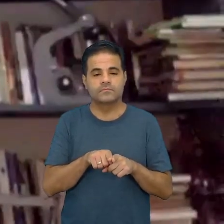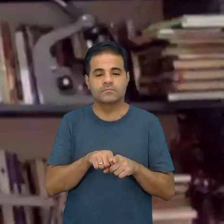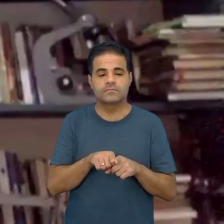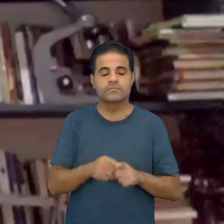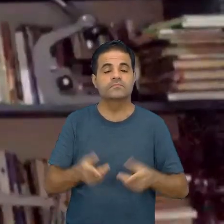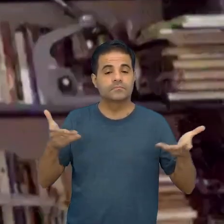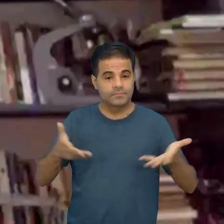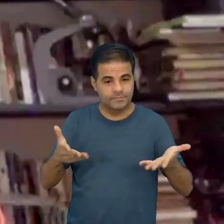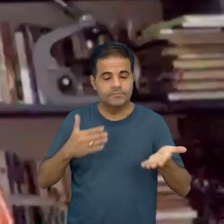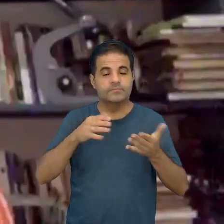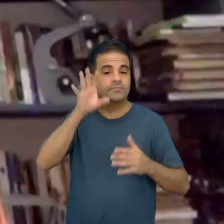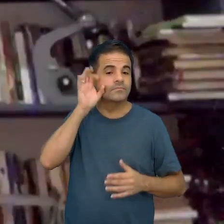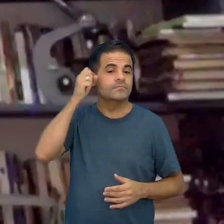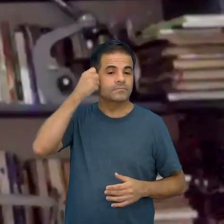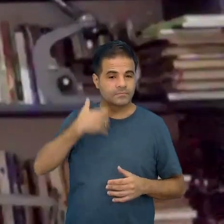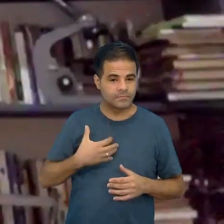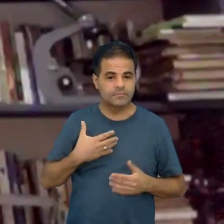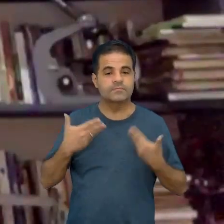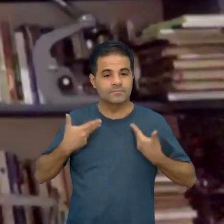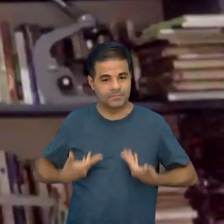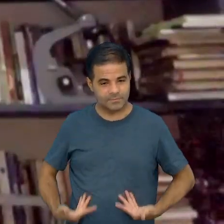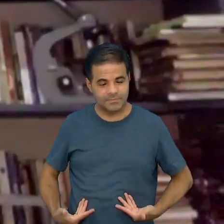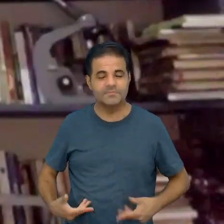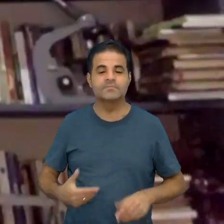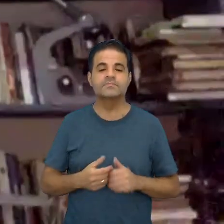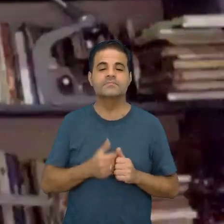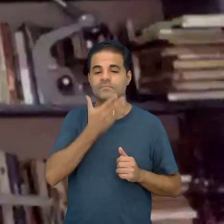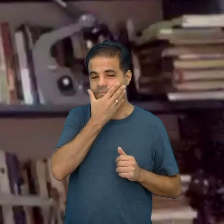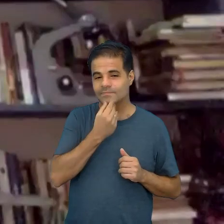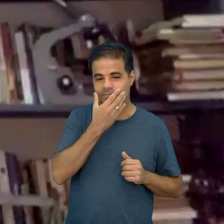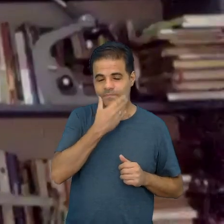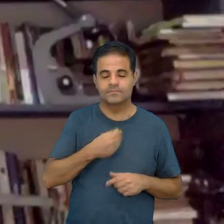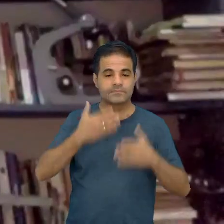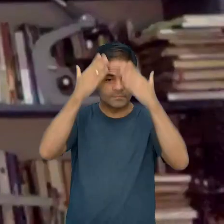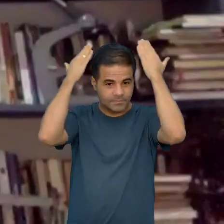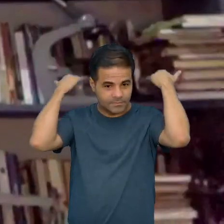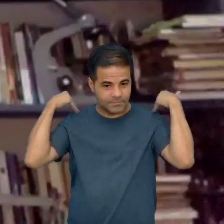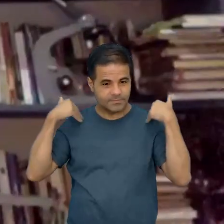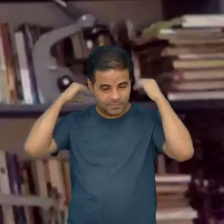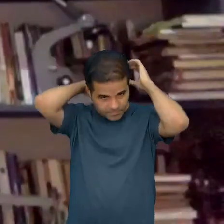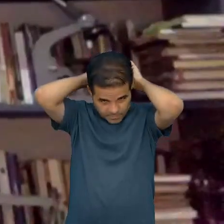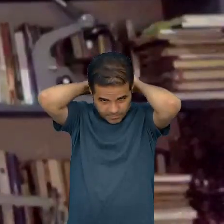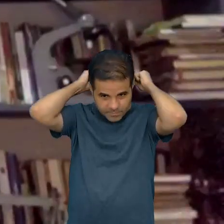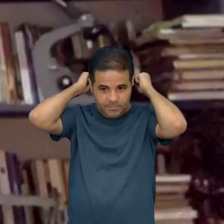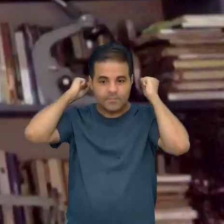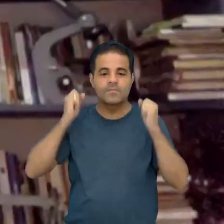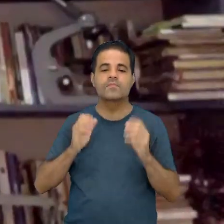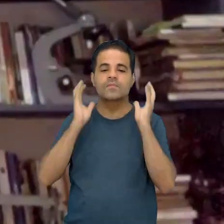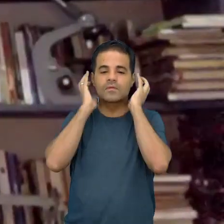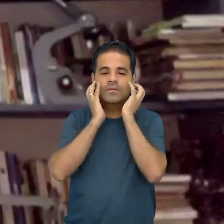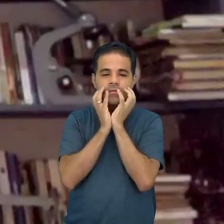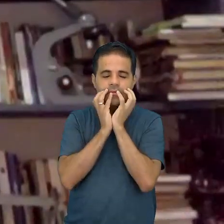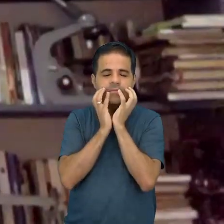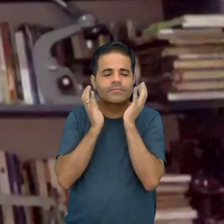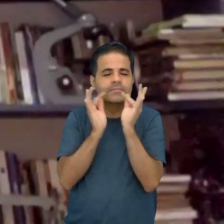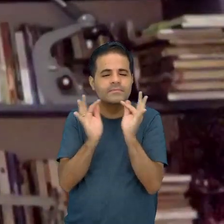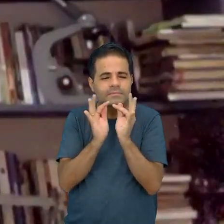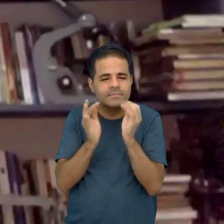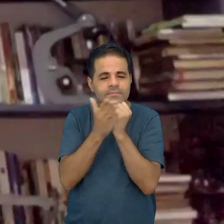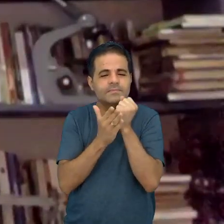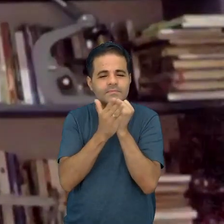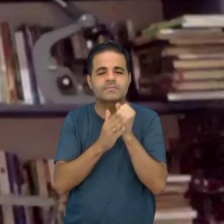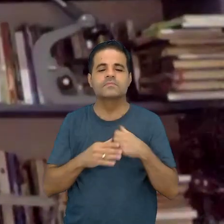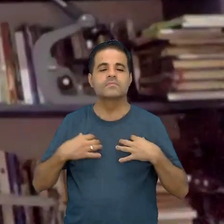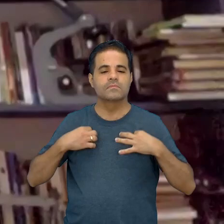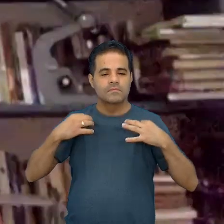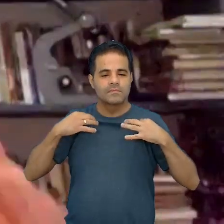Para audiodescrição, né, eu estou aqui, né, sou um homem, cabelo comprido, amarrado, barba rala, estou com